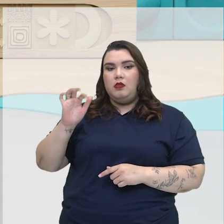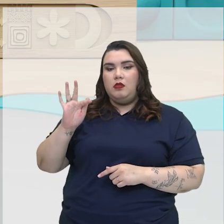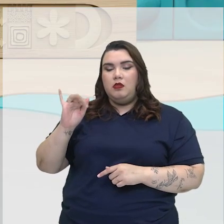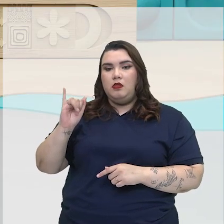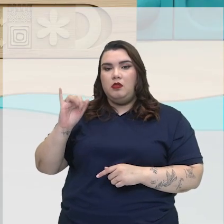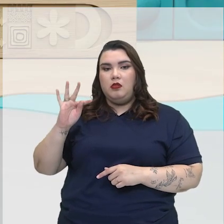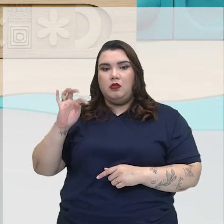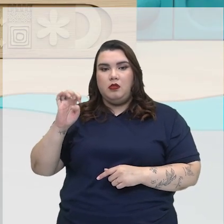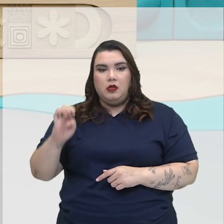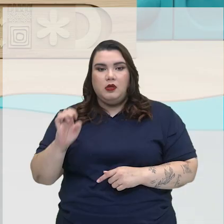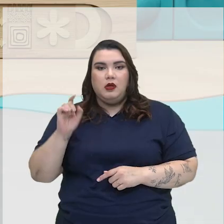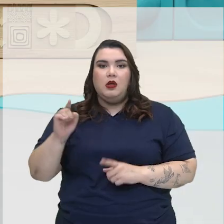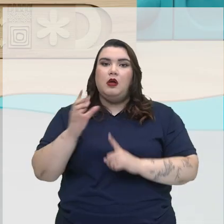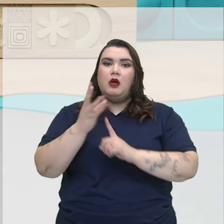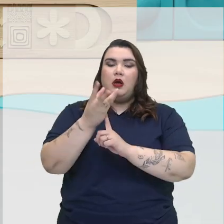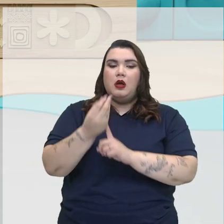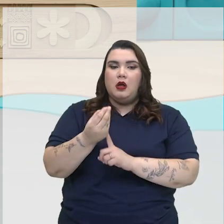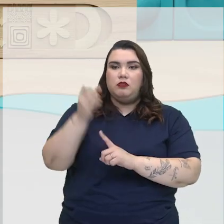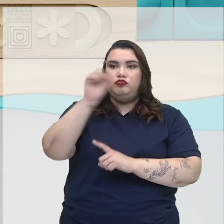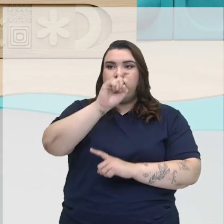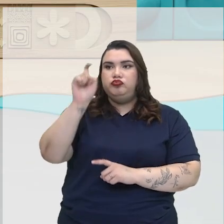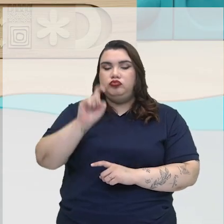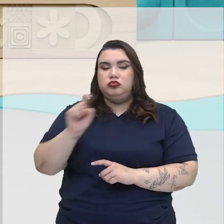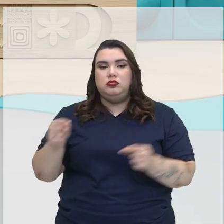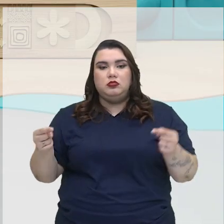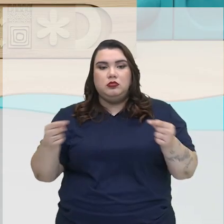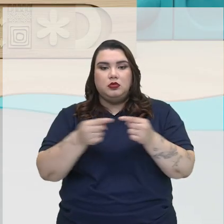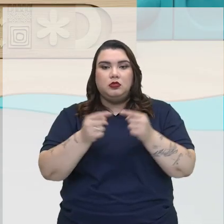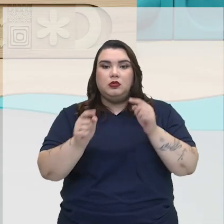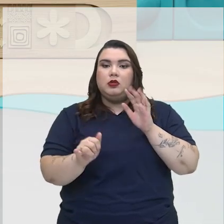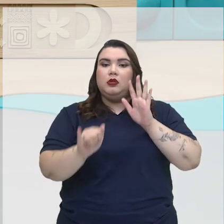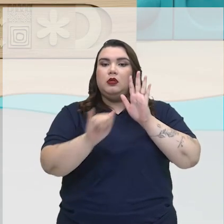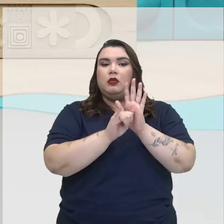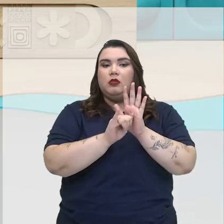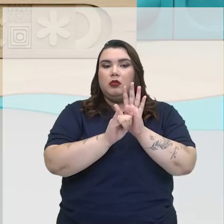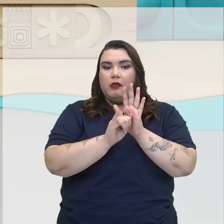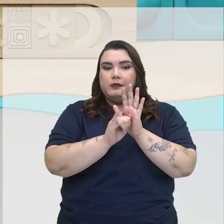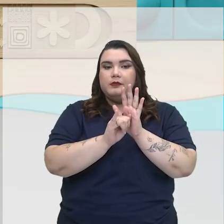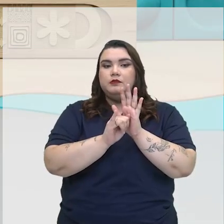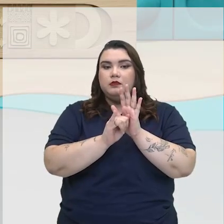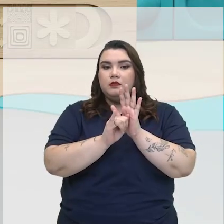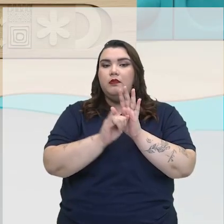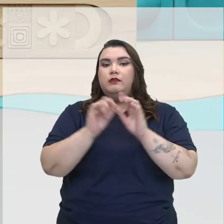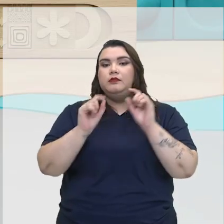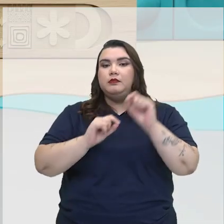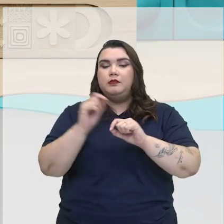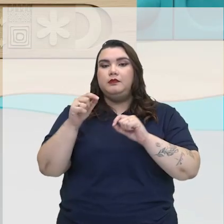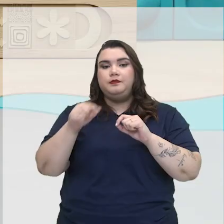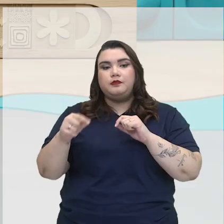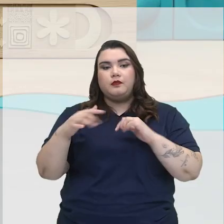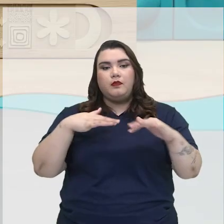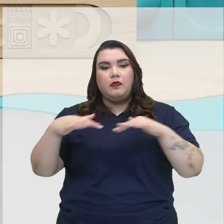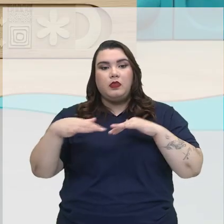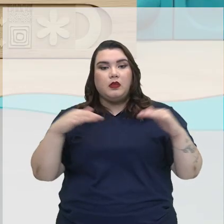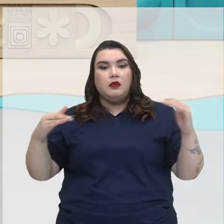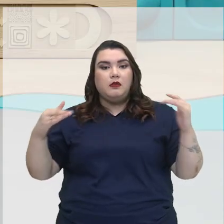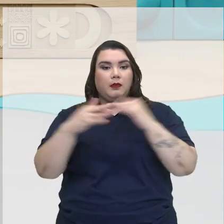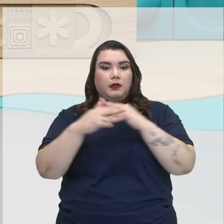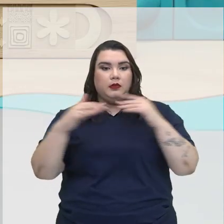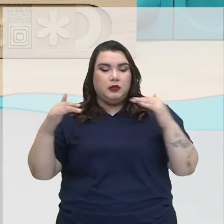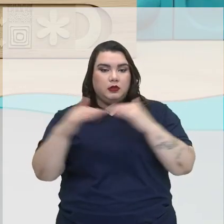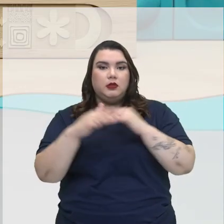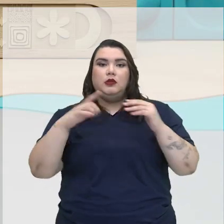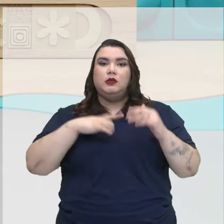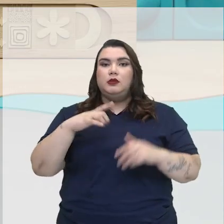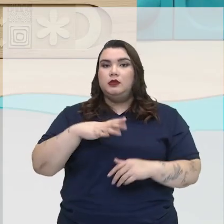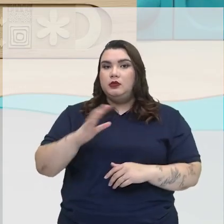acontece nos tempos atuais, que ela traz essa identidade, muitas vezes desses movimentos urbanos que